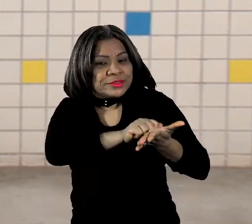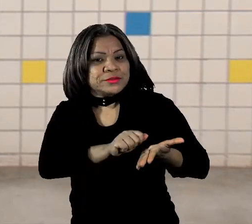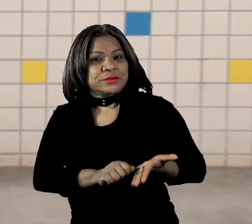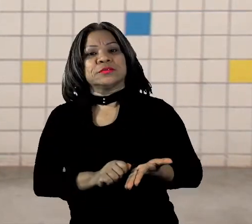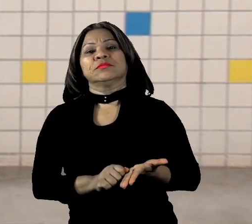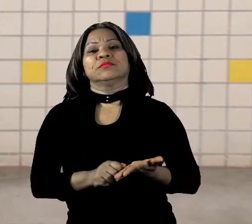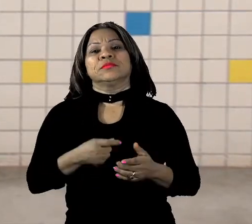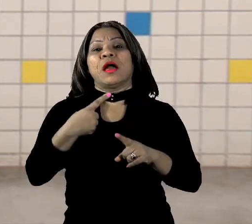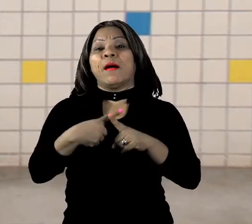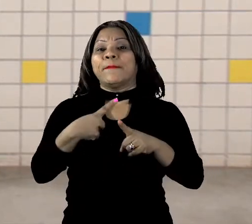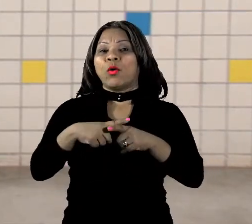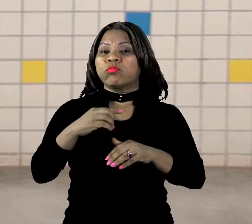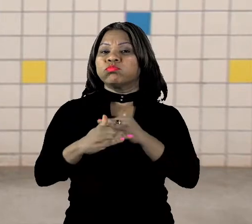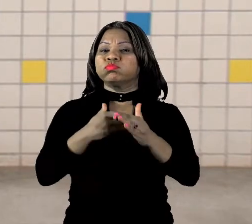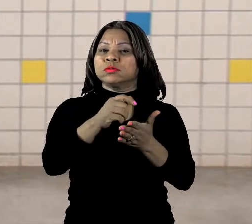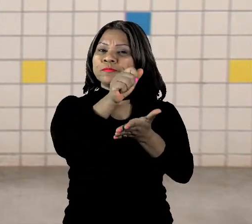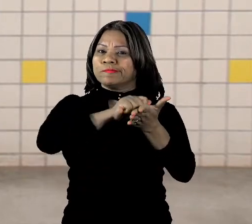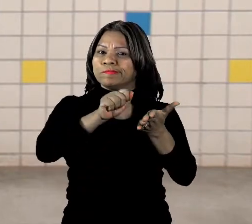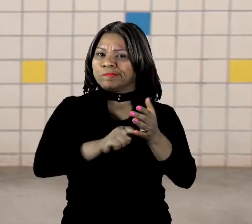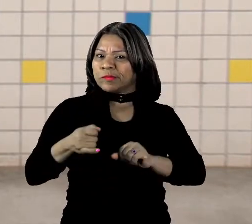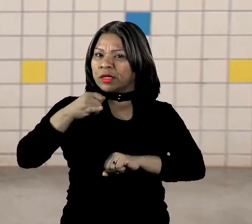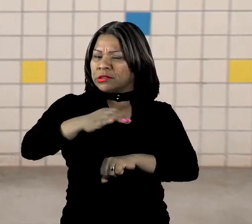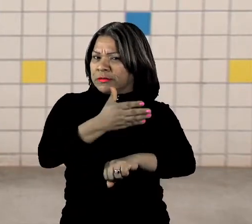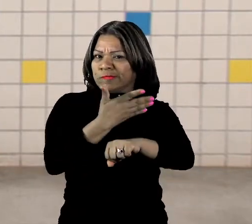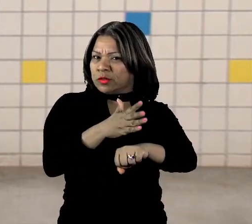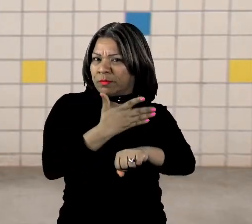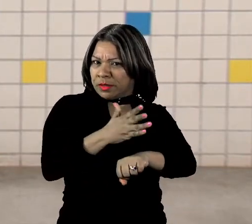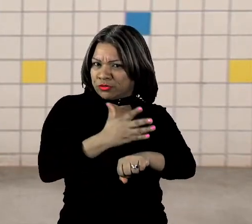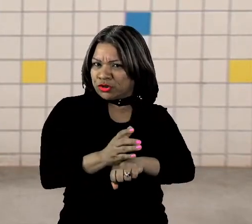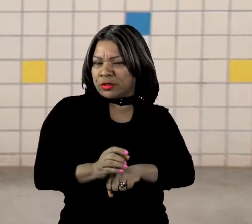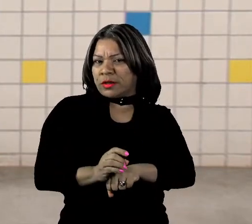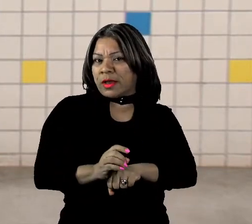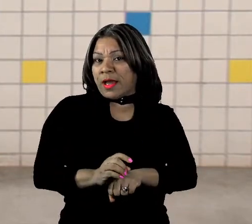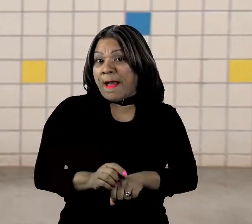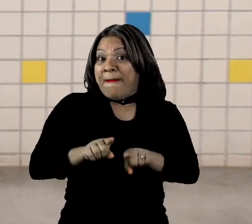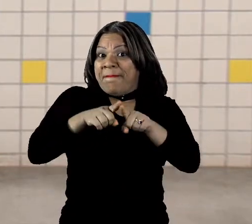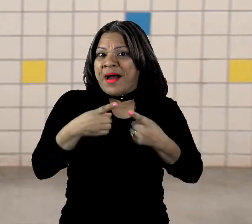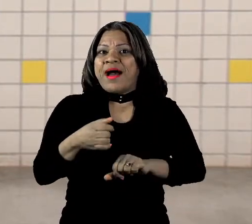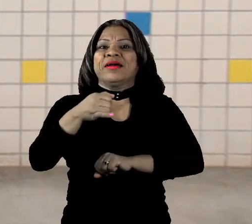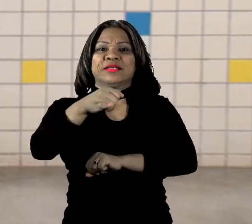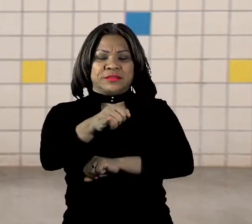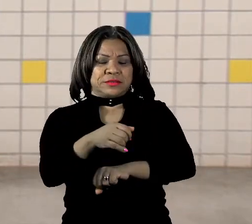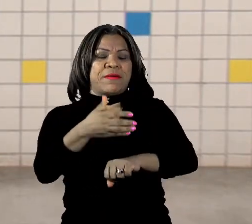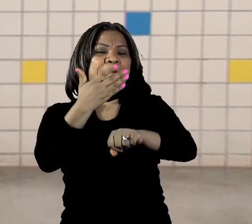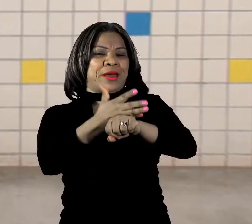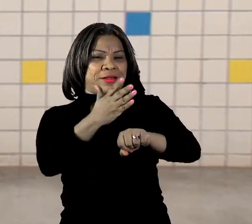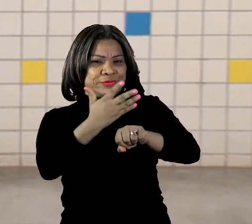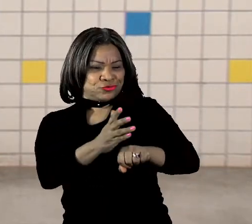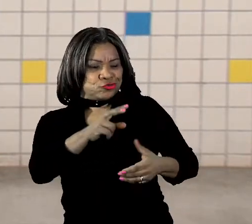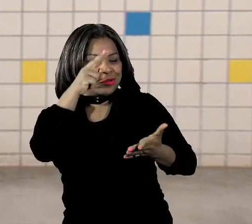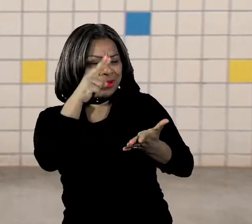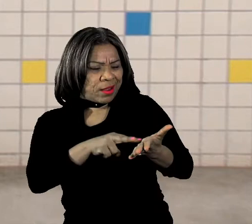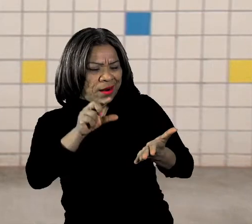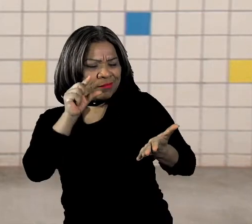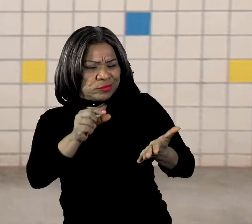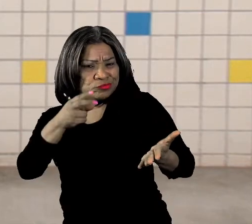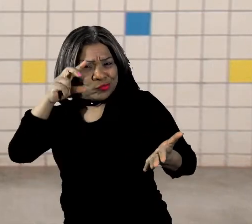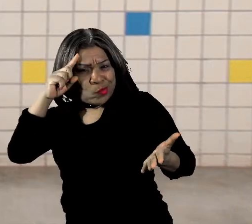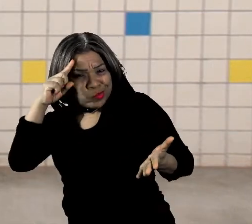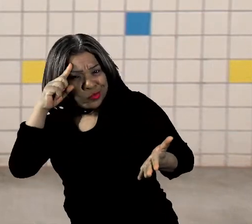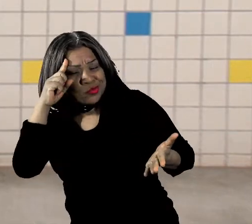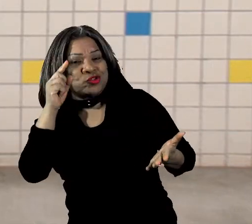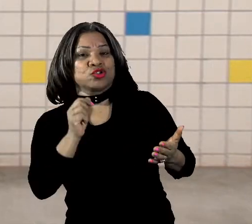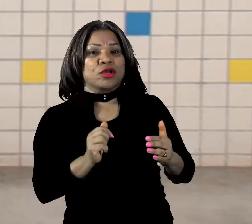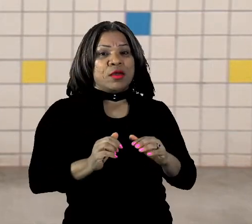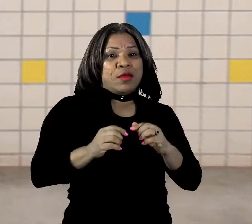se você não pratica, é demorado. Se você pratica, escreve um pouquinho cada dia, lê um pouquinho cada dia, vai aumentando